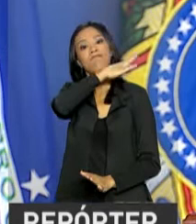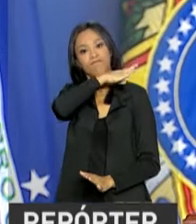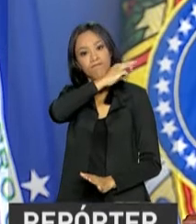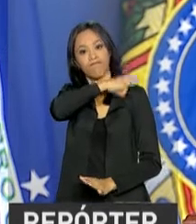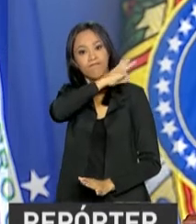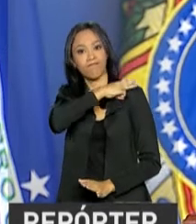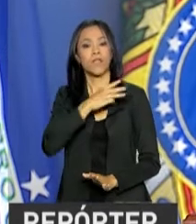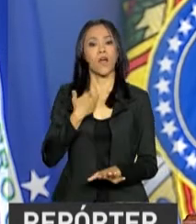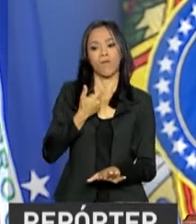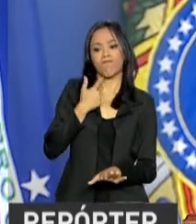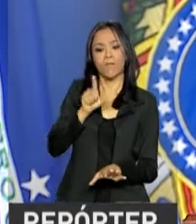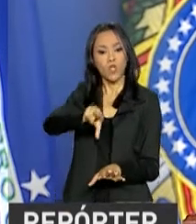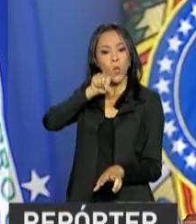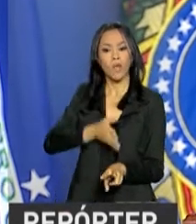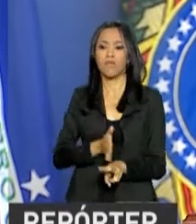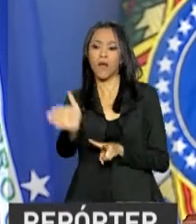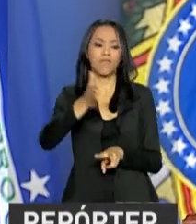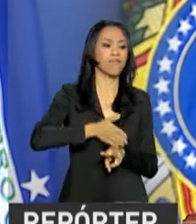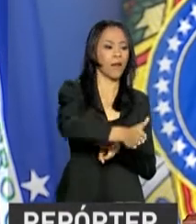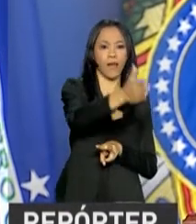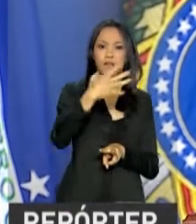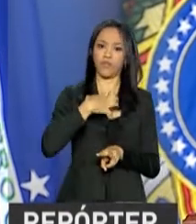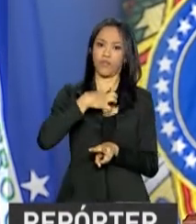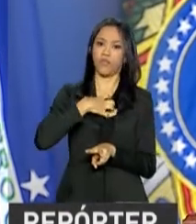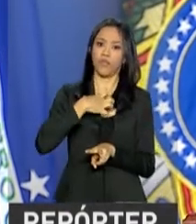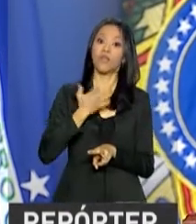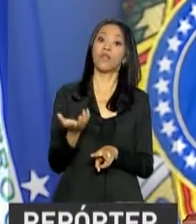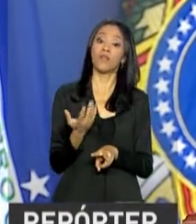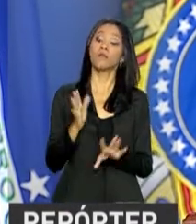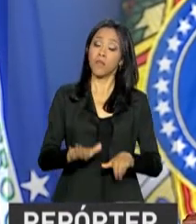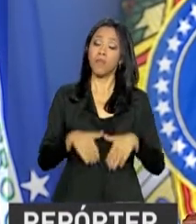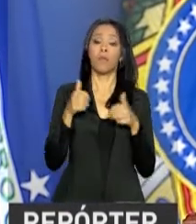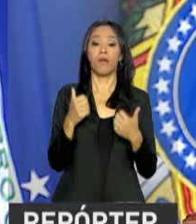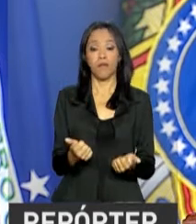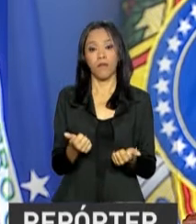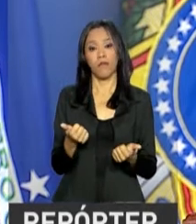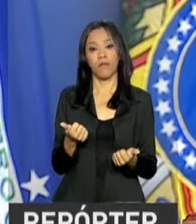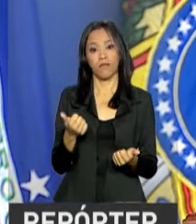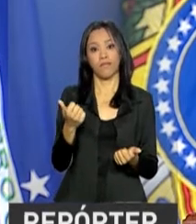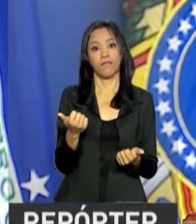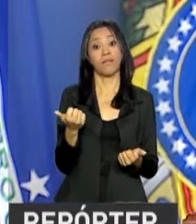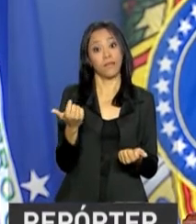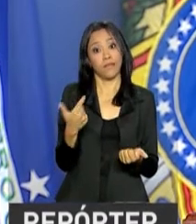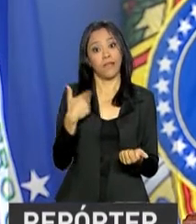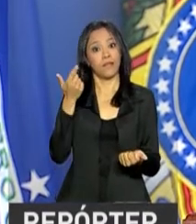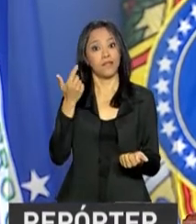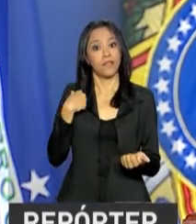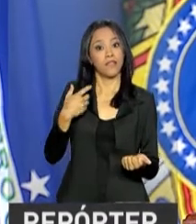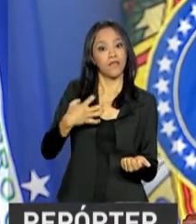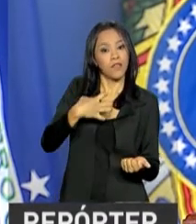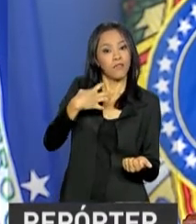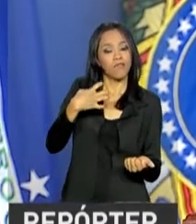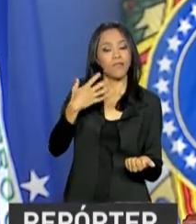a sua vocação e para melhor enfrentar o mercado de trabalho